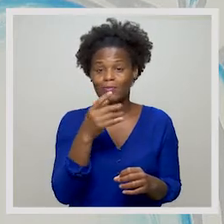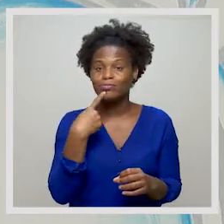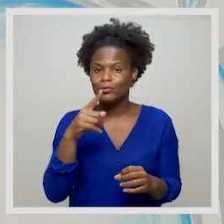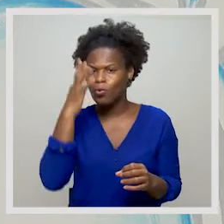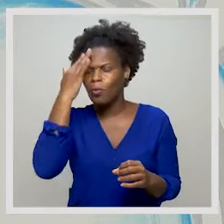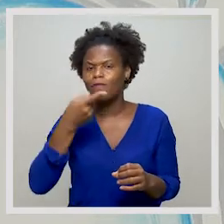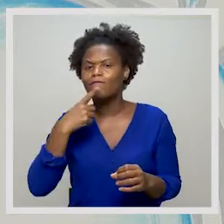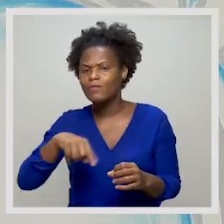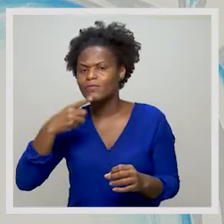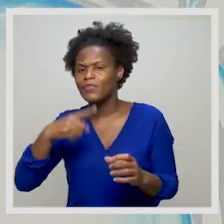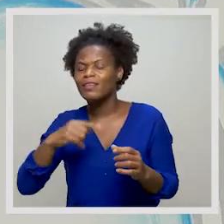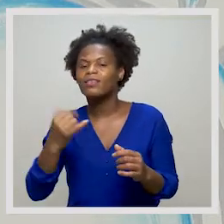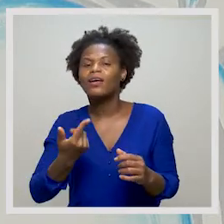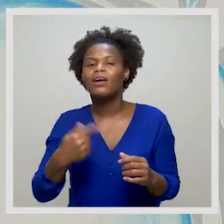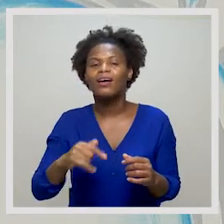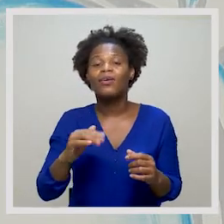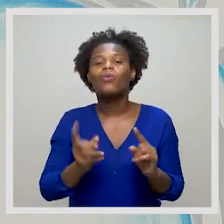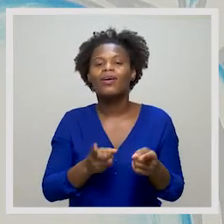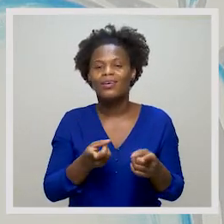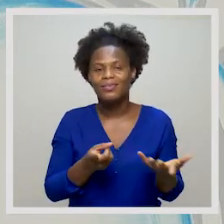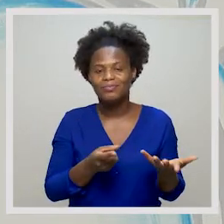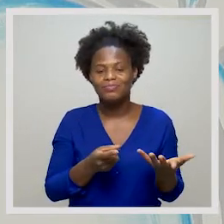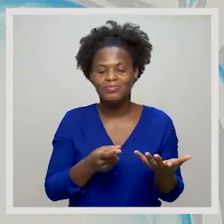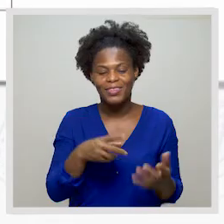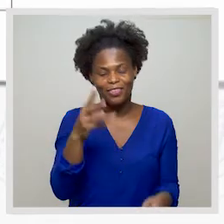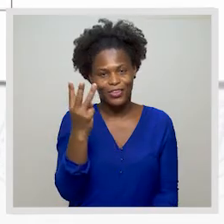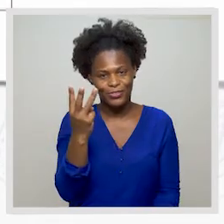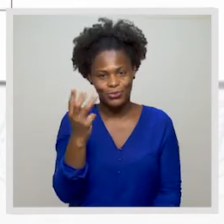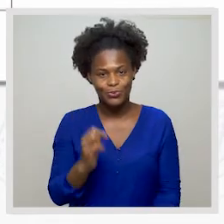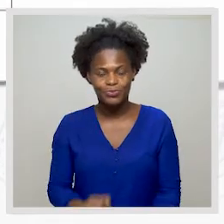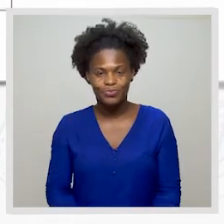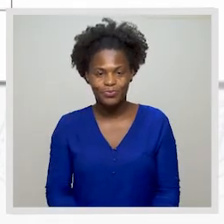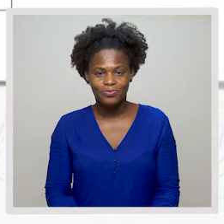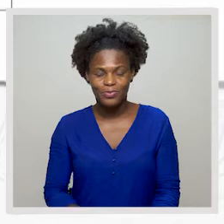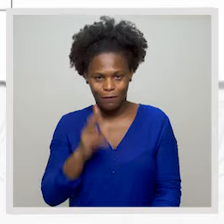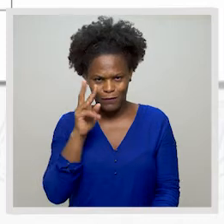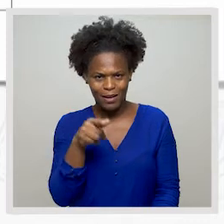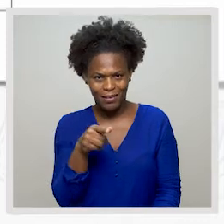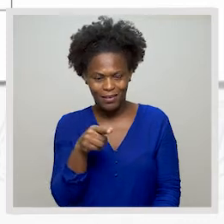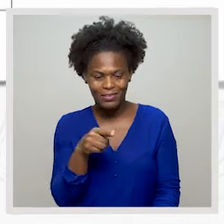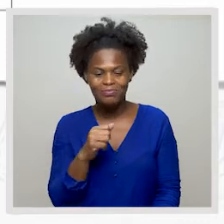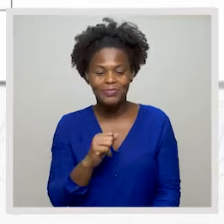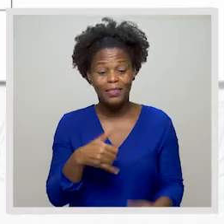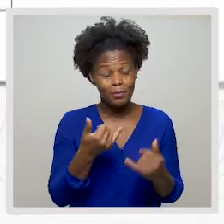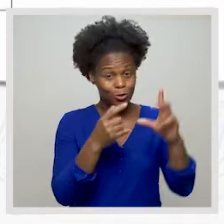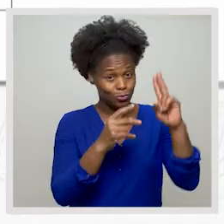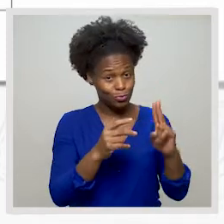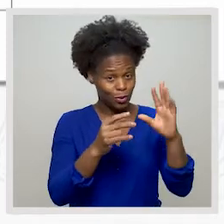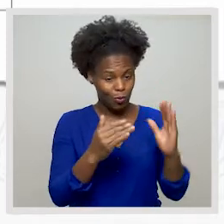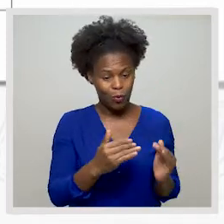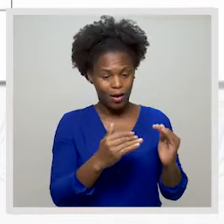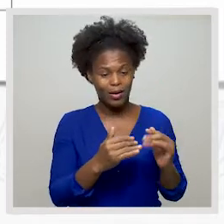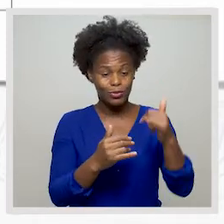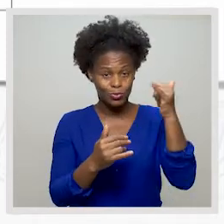frequência absoluta é isso, 3. Viram? A segunda